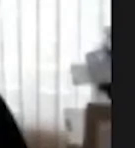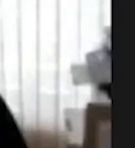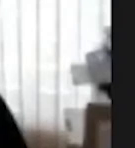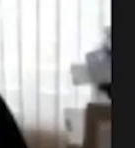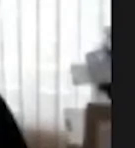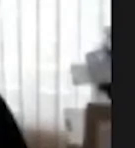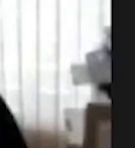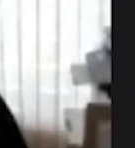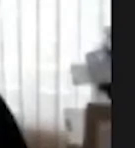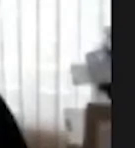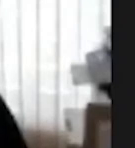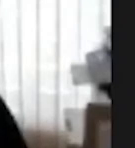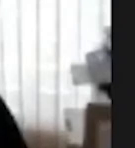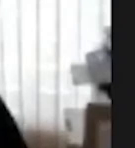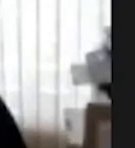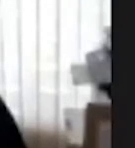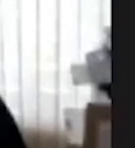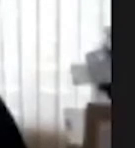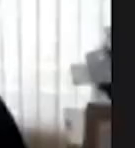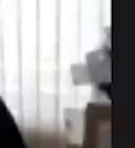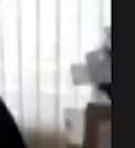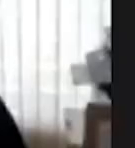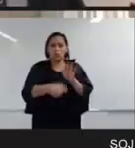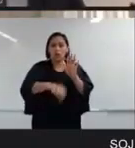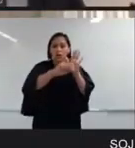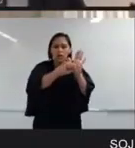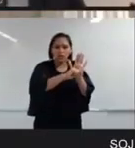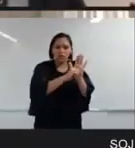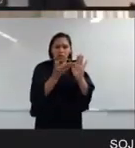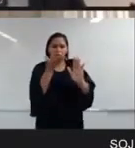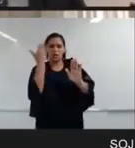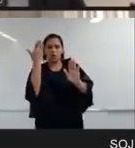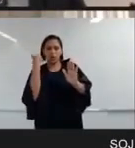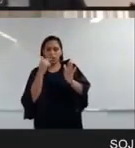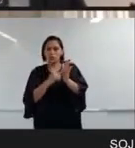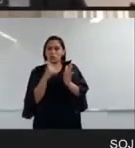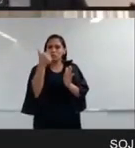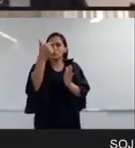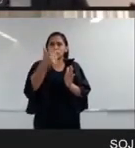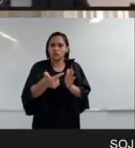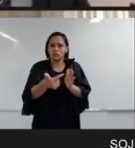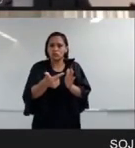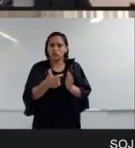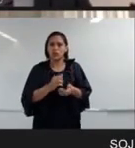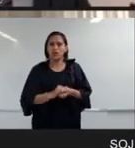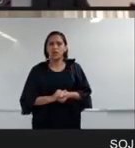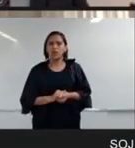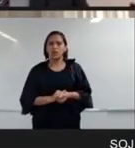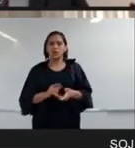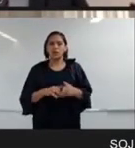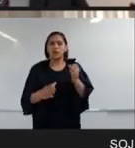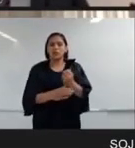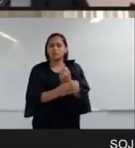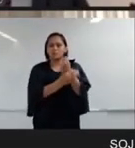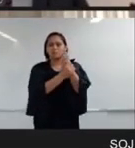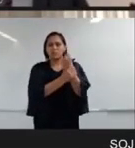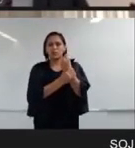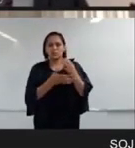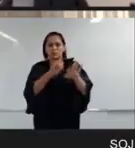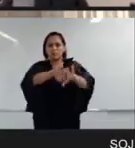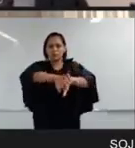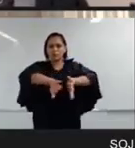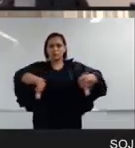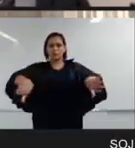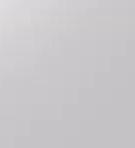questões de fato os advogados devem se inscrever previamente todos os julgamentos virtuais estão disponíveis no canal